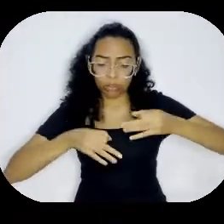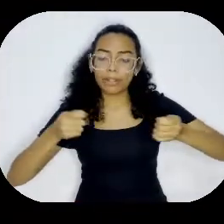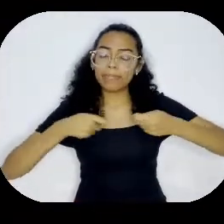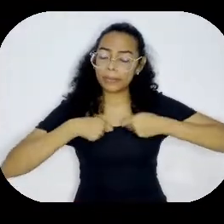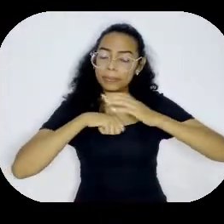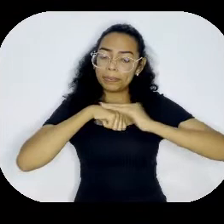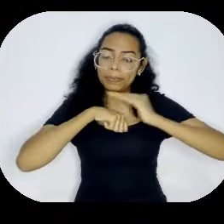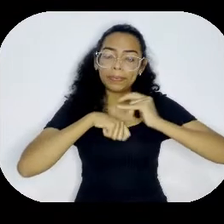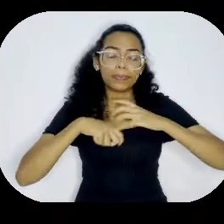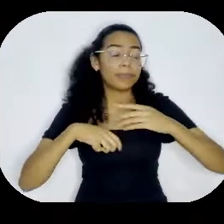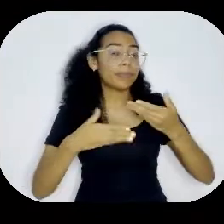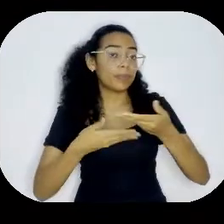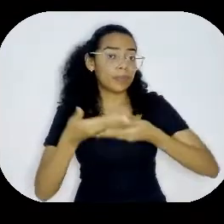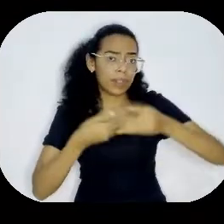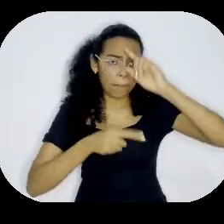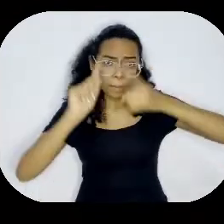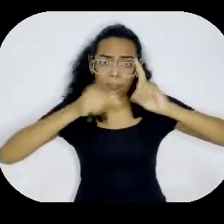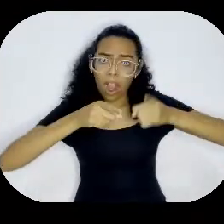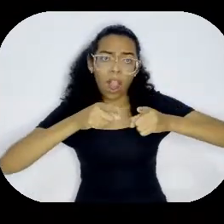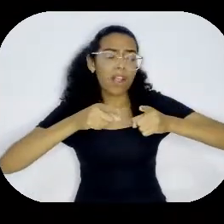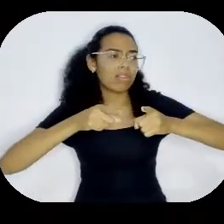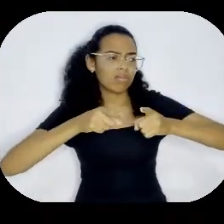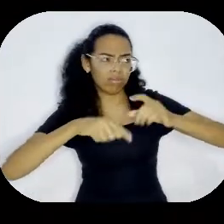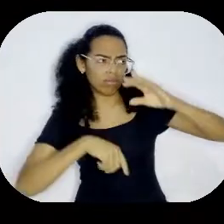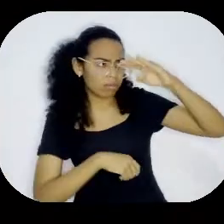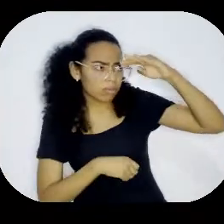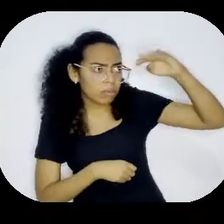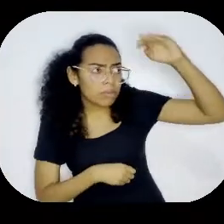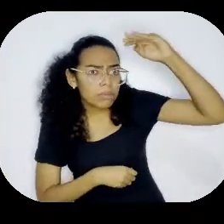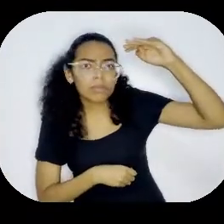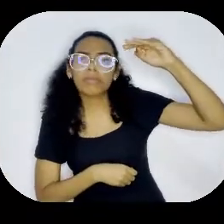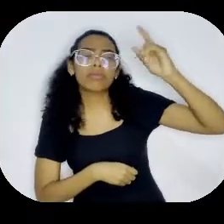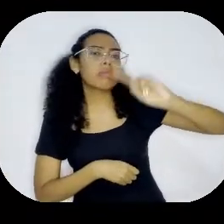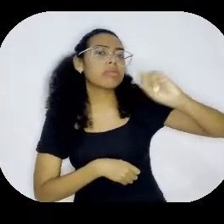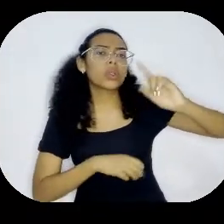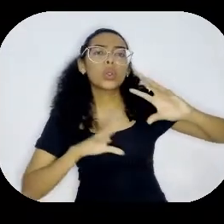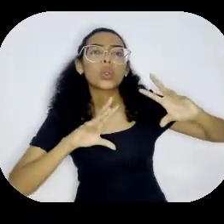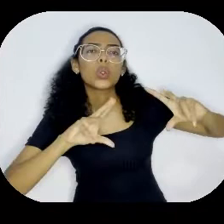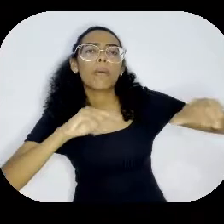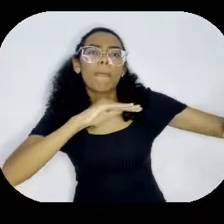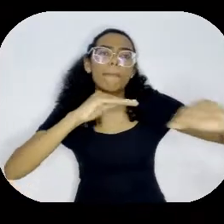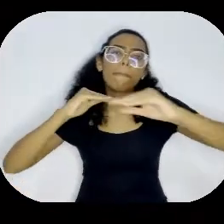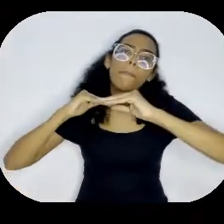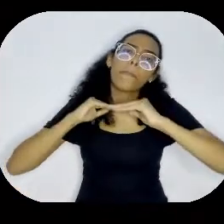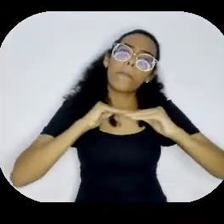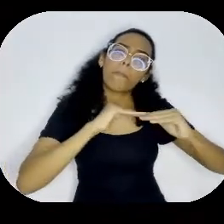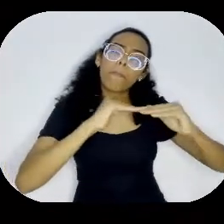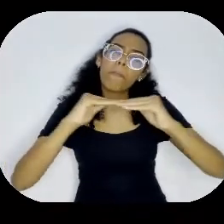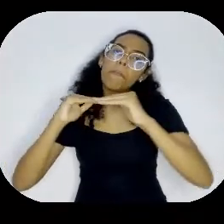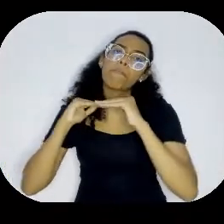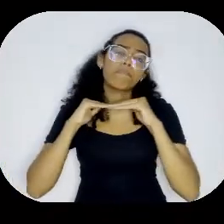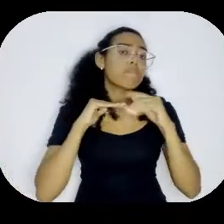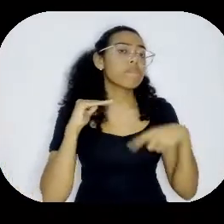convivência humanitária, justa e fraterna. Ninguém manda, ninguém impera. Na água,